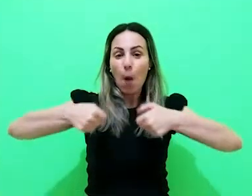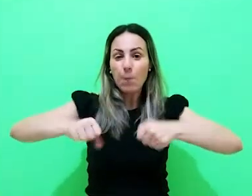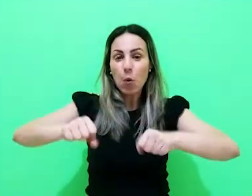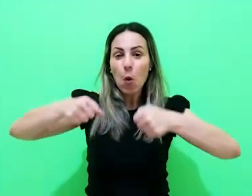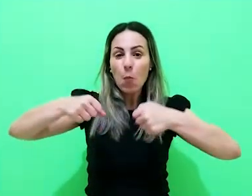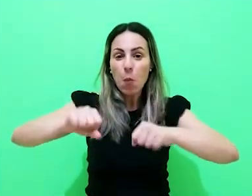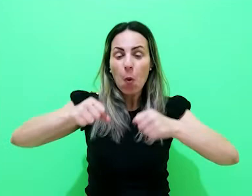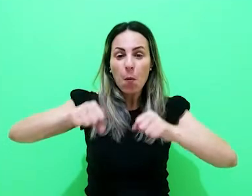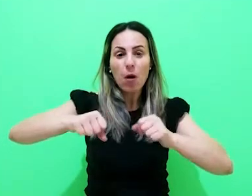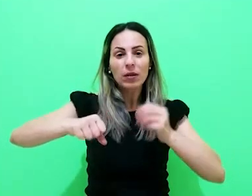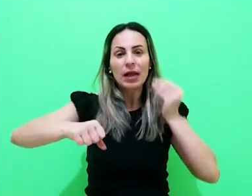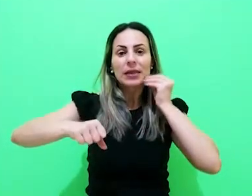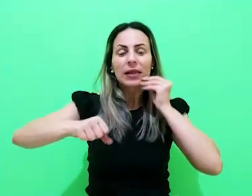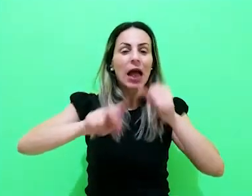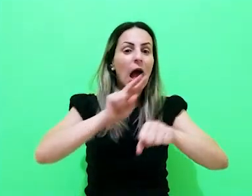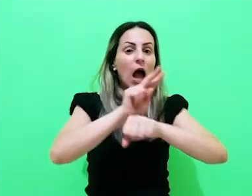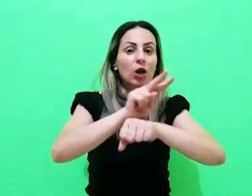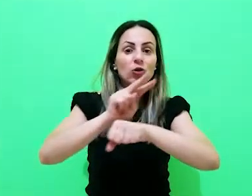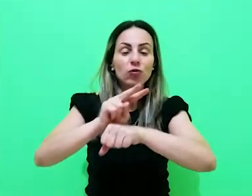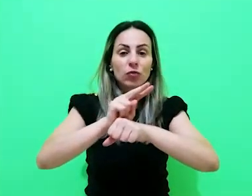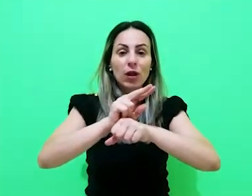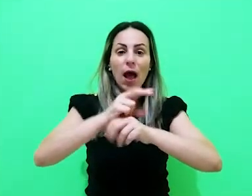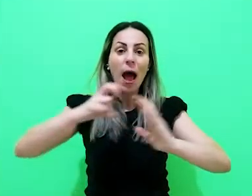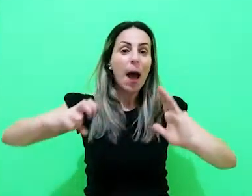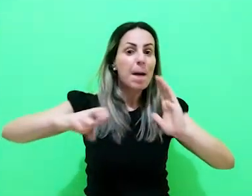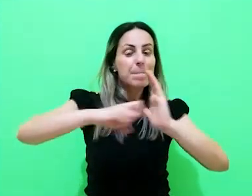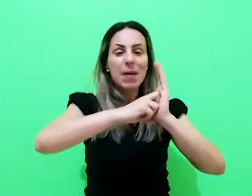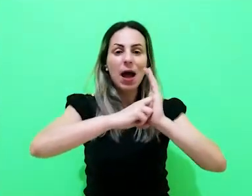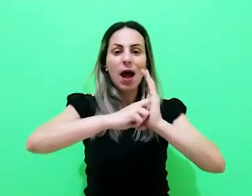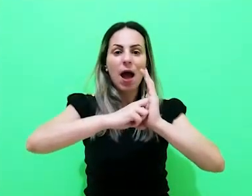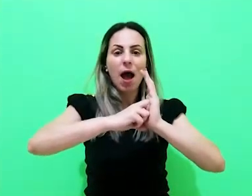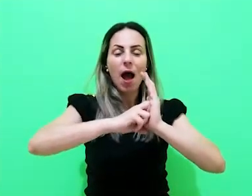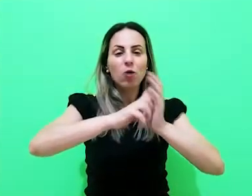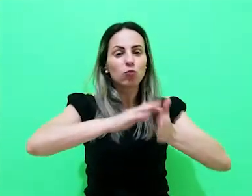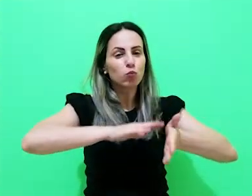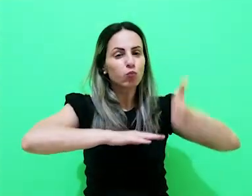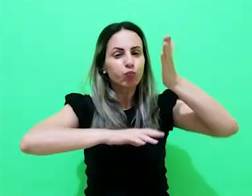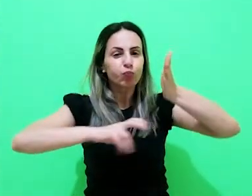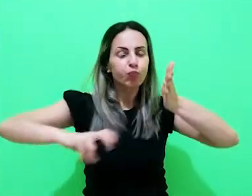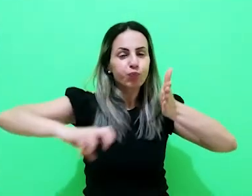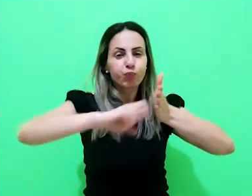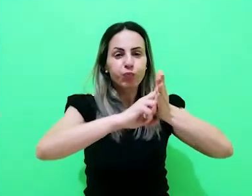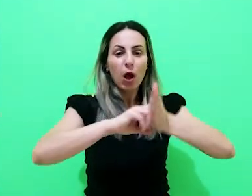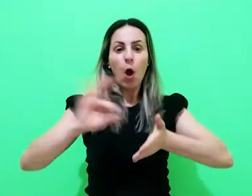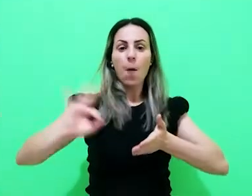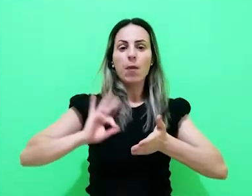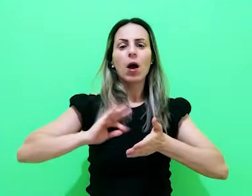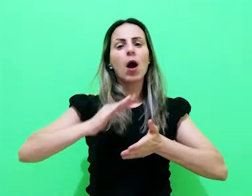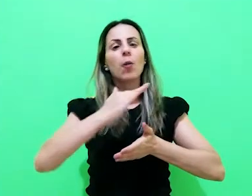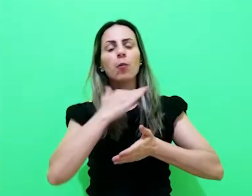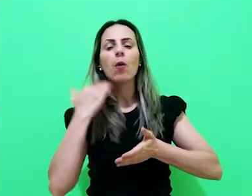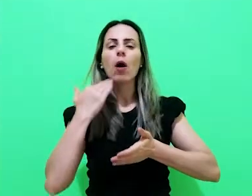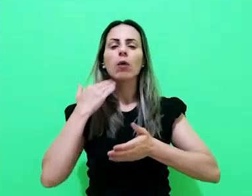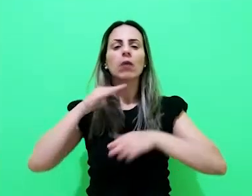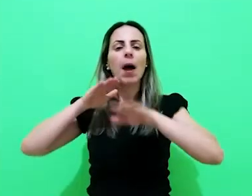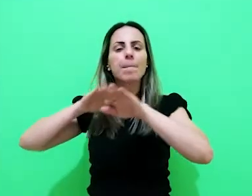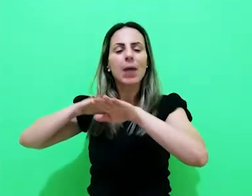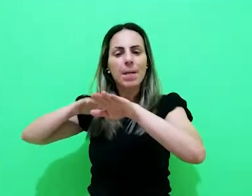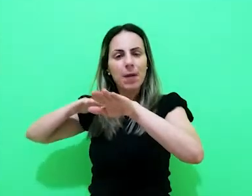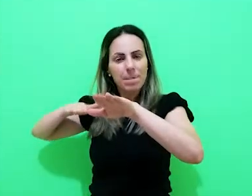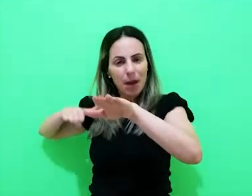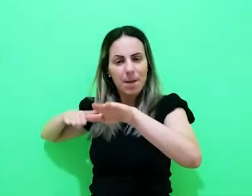motocicletas enquanto prestavam socorro a um motorista que havia batido com um carro numa mureta. Um dos policiais morreu. O trânsito no